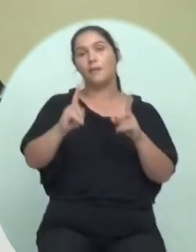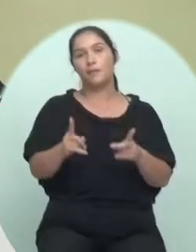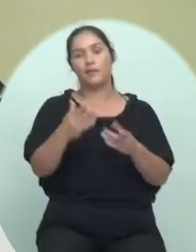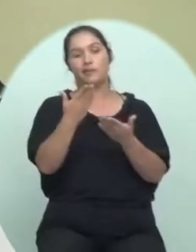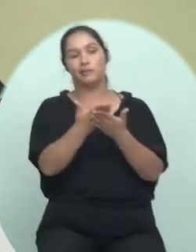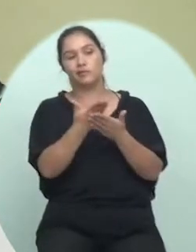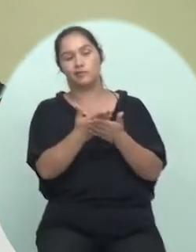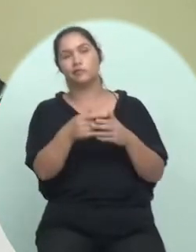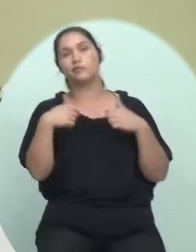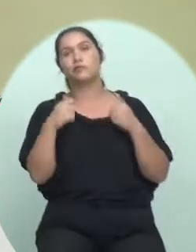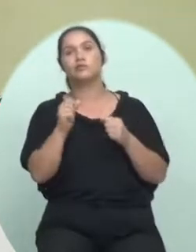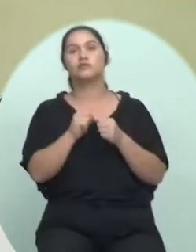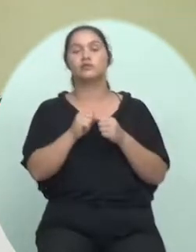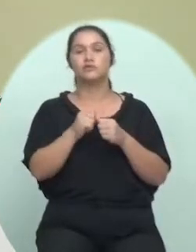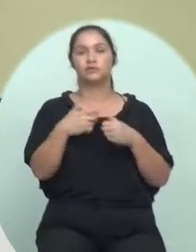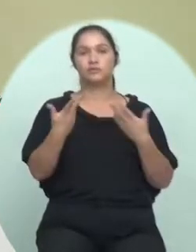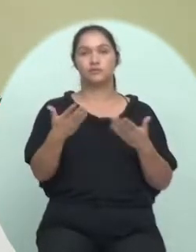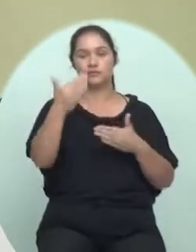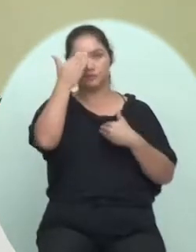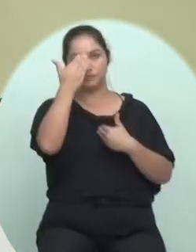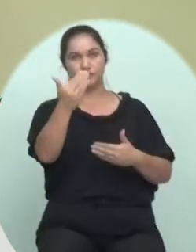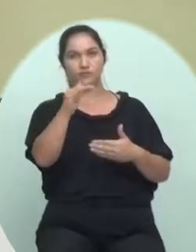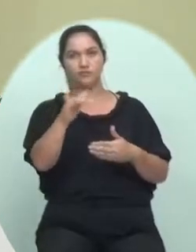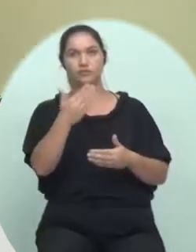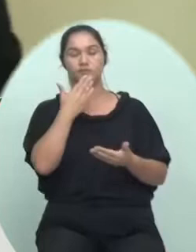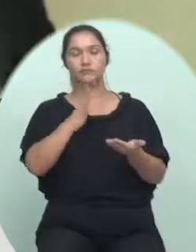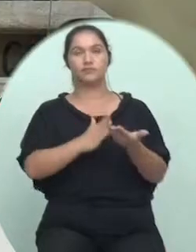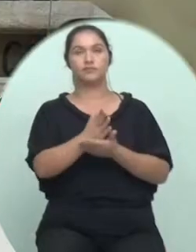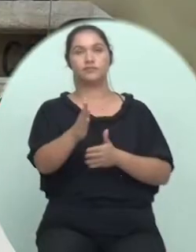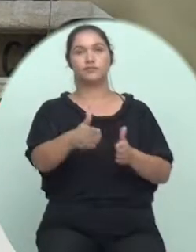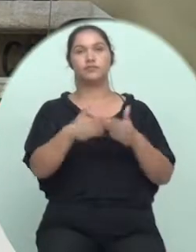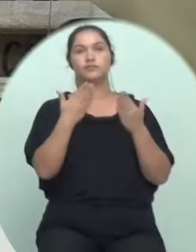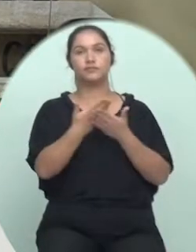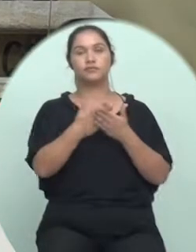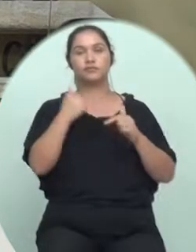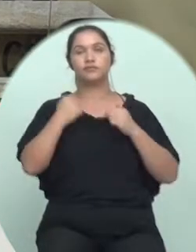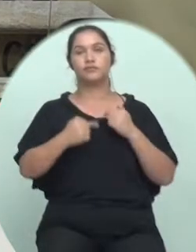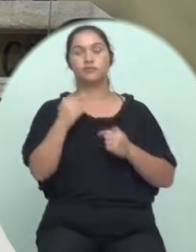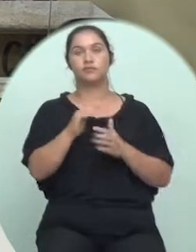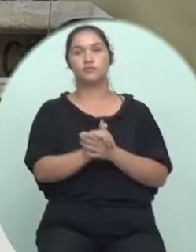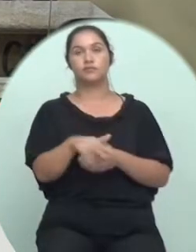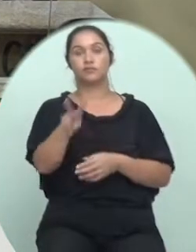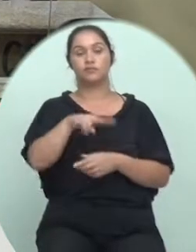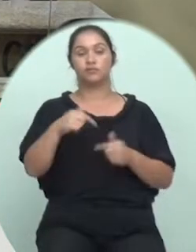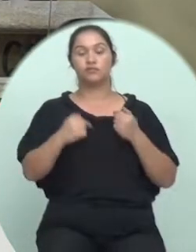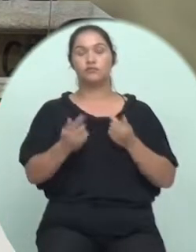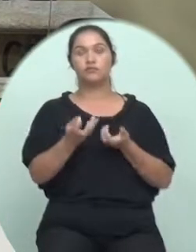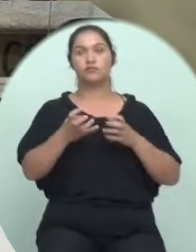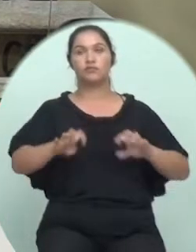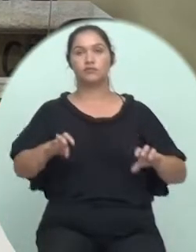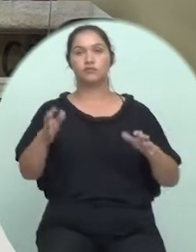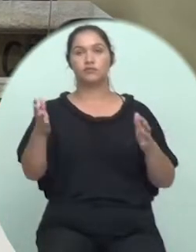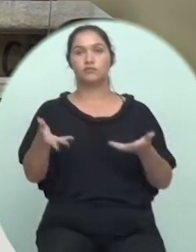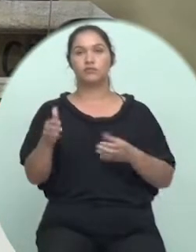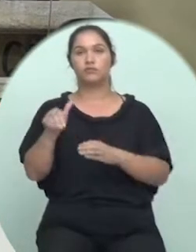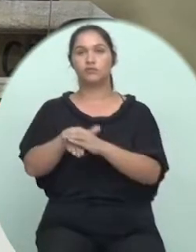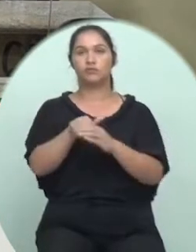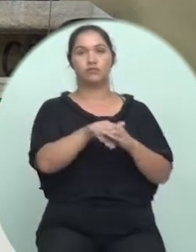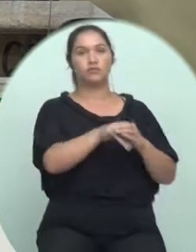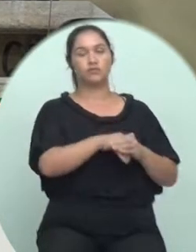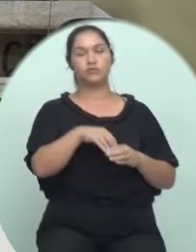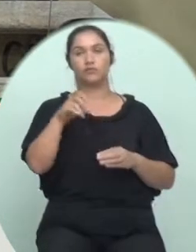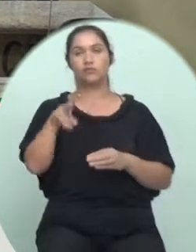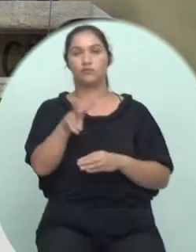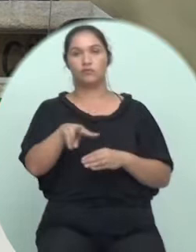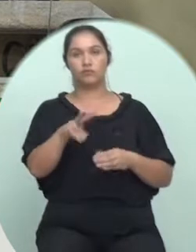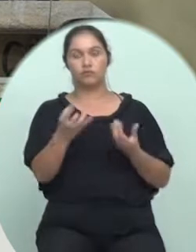estudo e realmente nos dê em mãos isso aí. Muito obrigado, peço a aprovação. O requerimento continua em discussão. Não havendo quem queira discutir, está em votação.